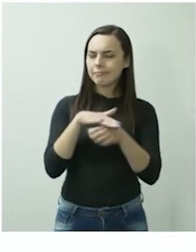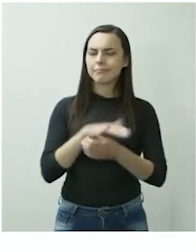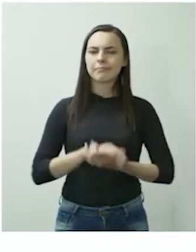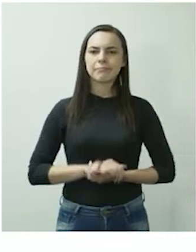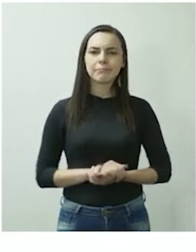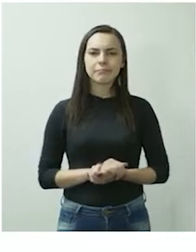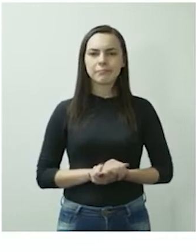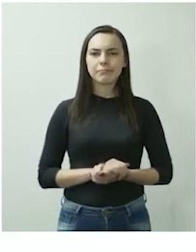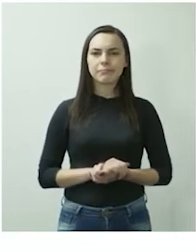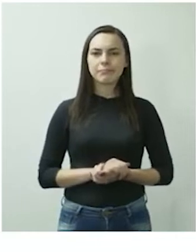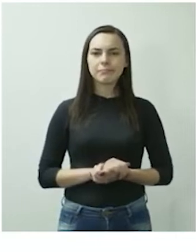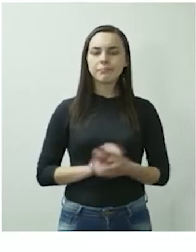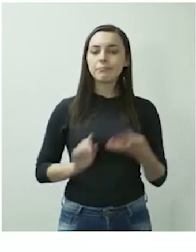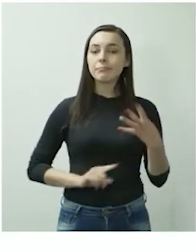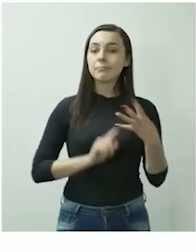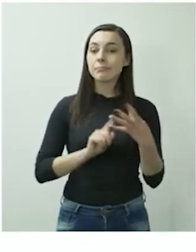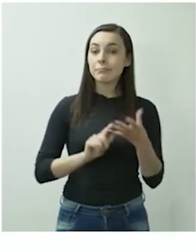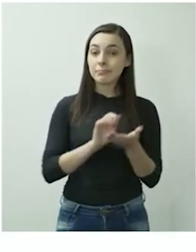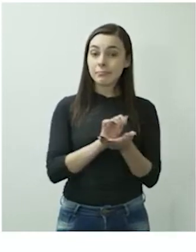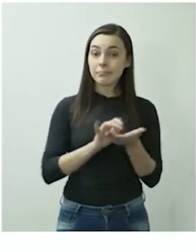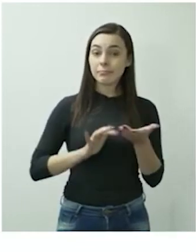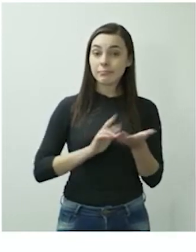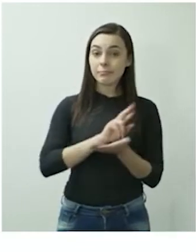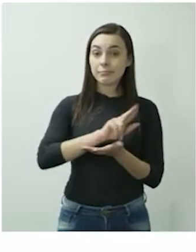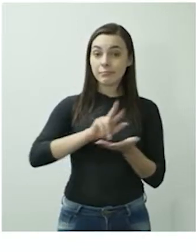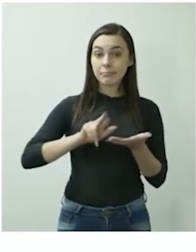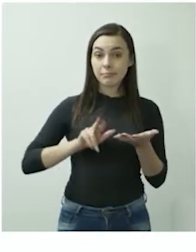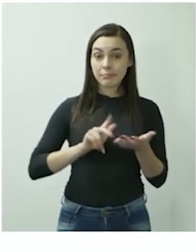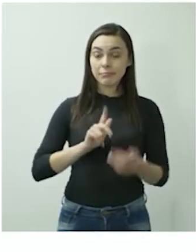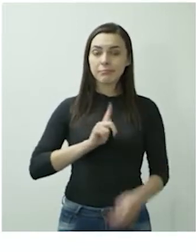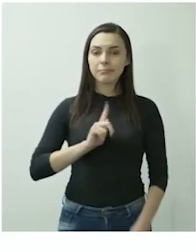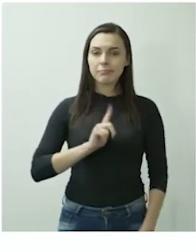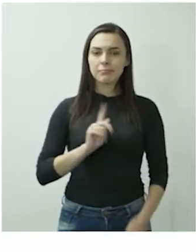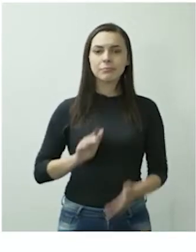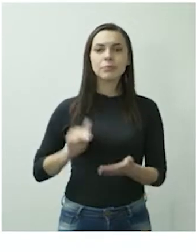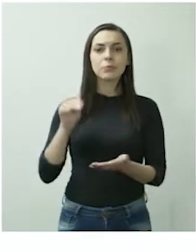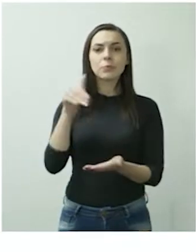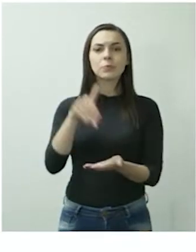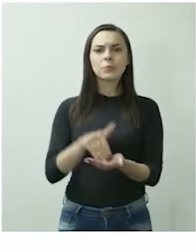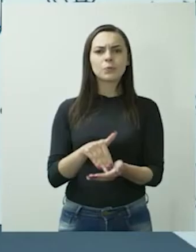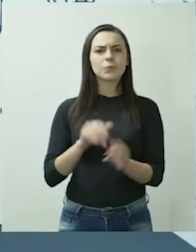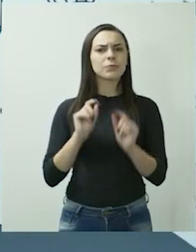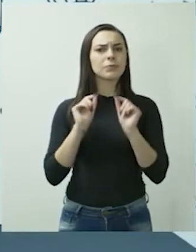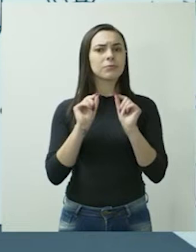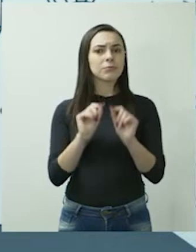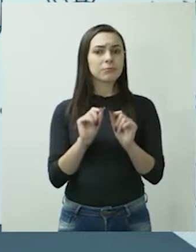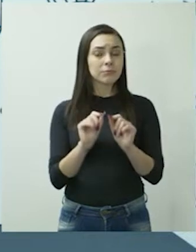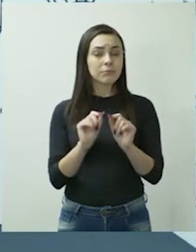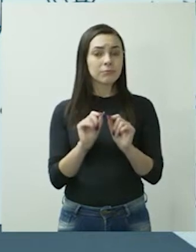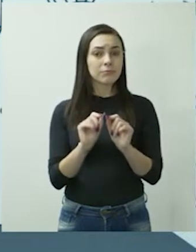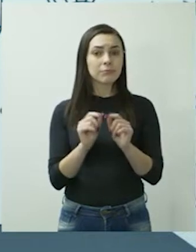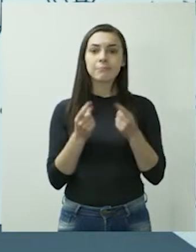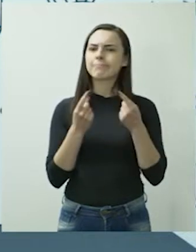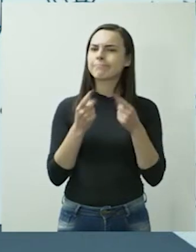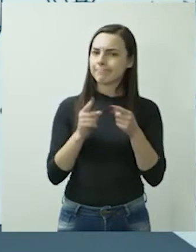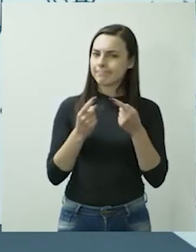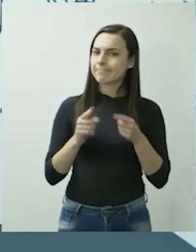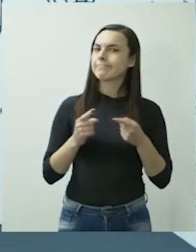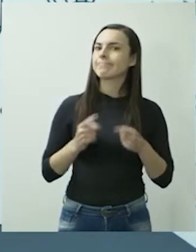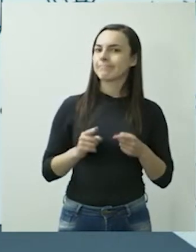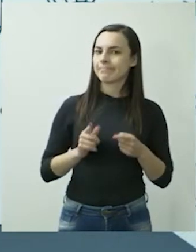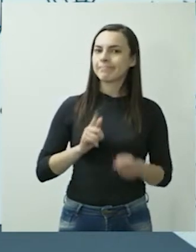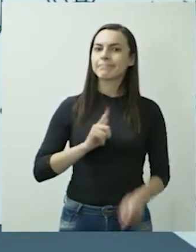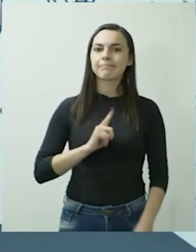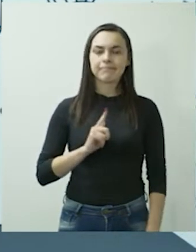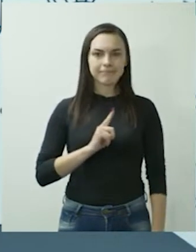assunto. Depois faremos algumas atividades e finalizaremos a nossa aula com